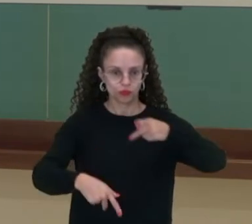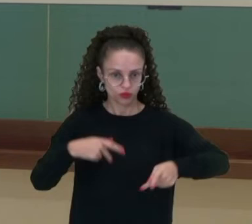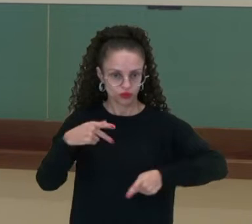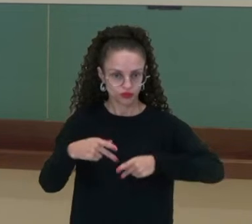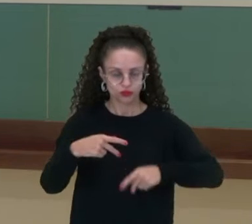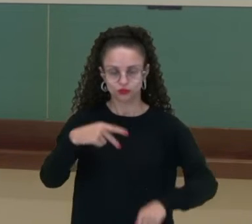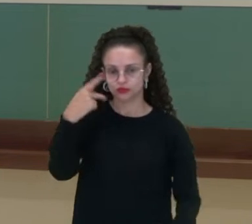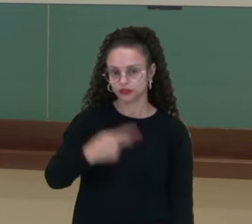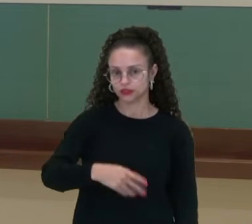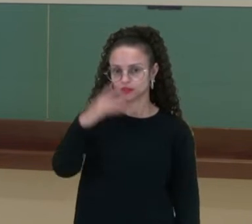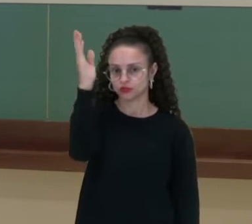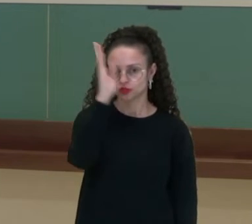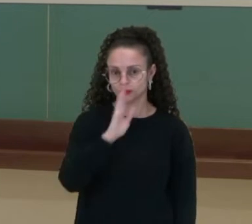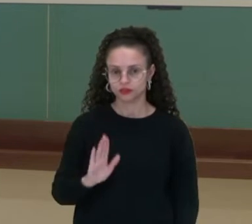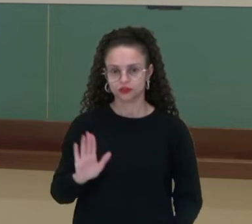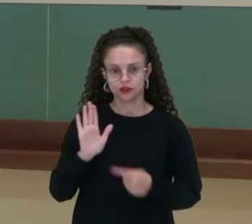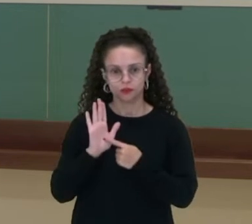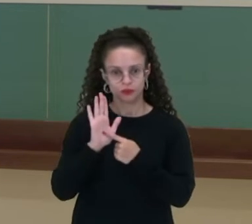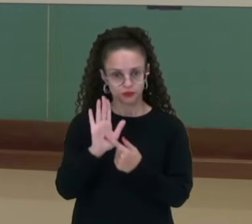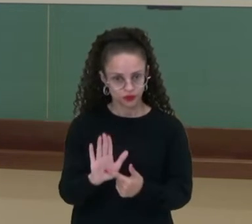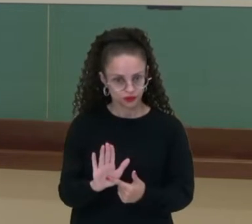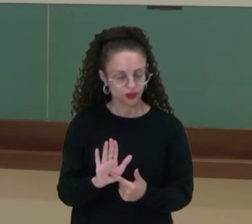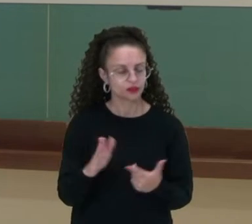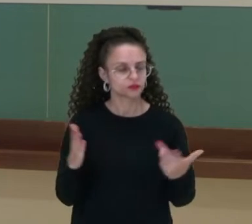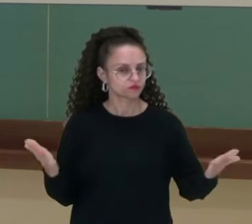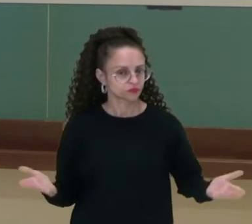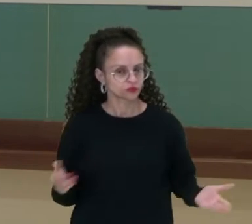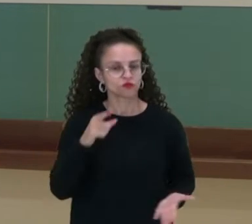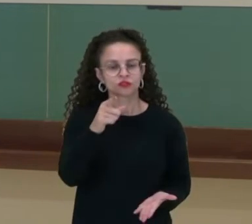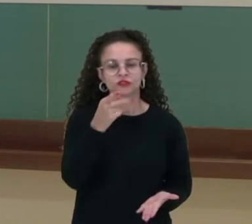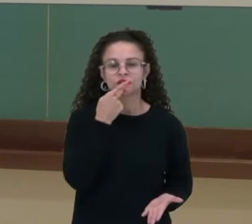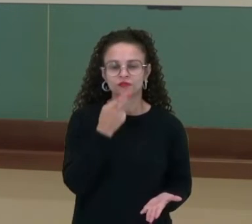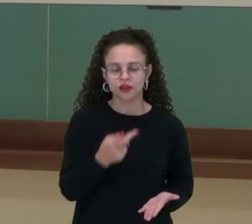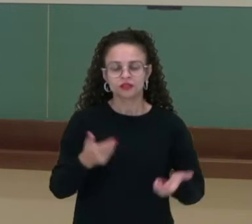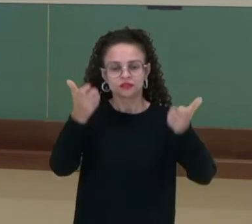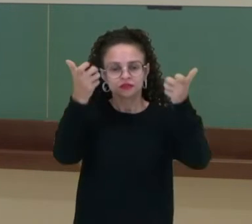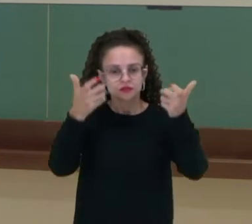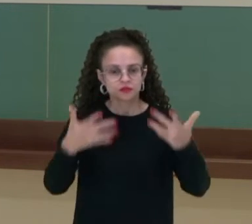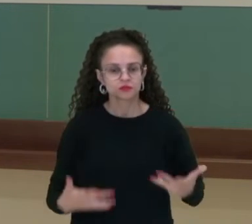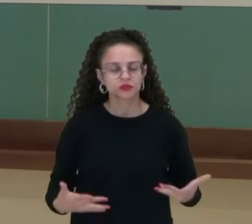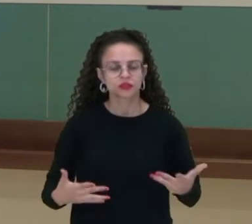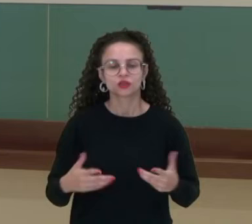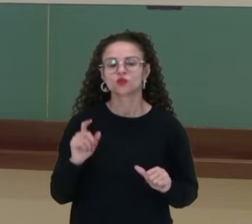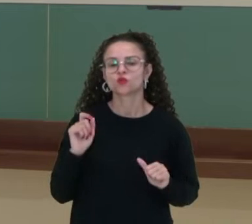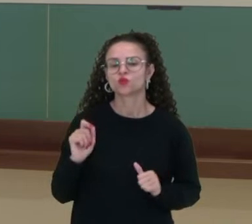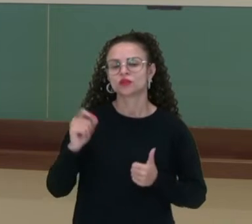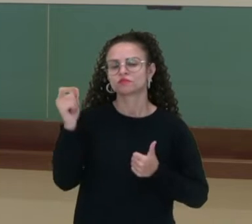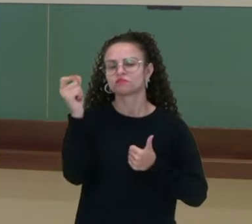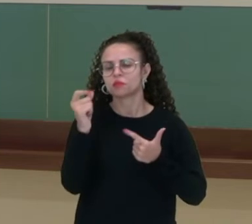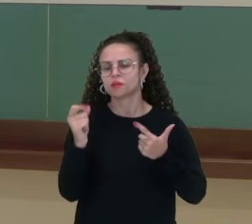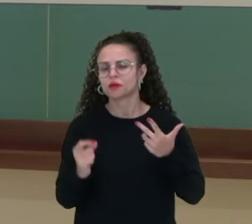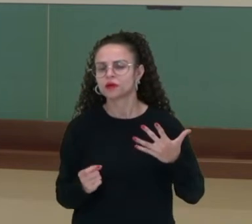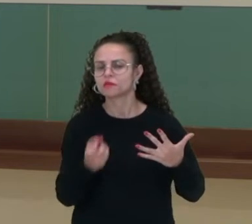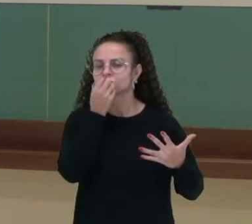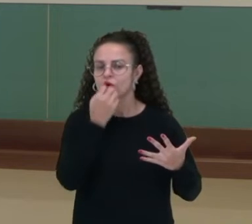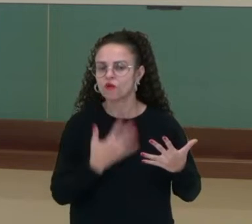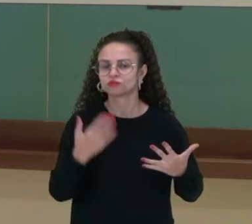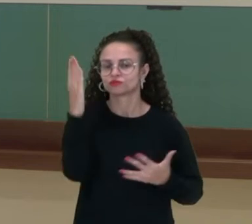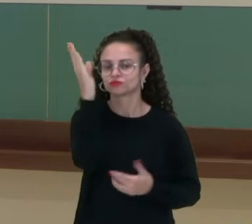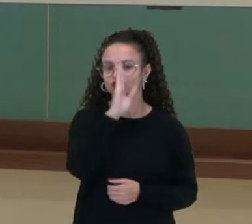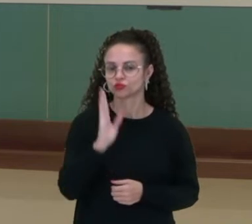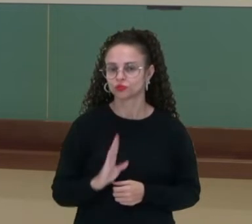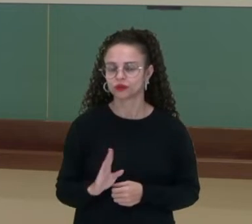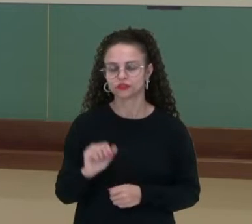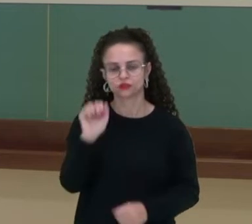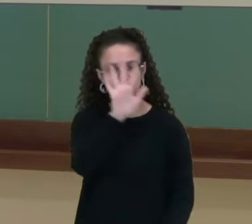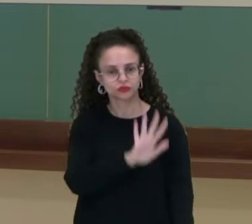do Brasil, apresentadas até aqui, cite e explique algumas vantagens do Brasil, né, no